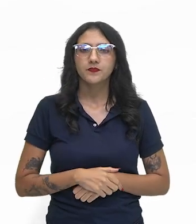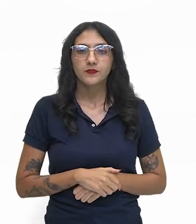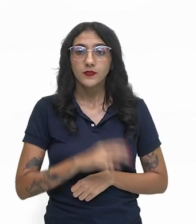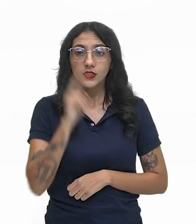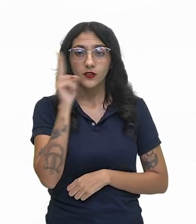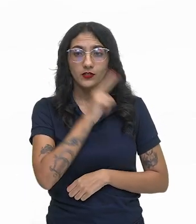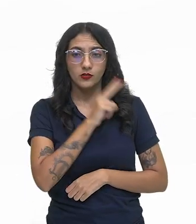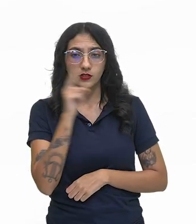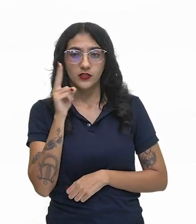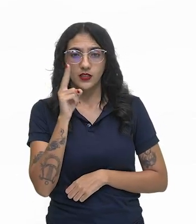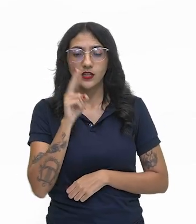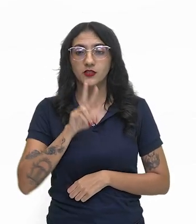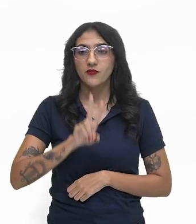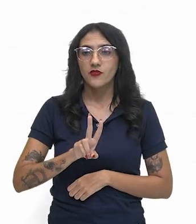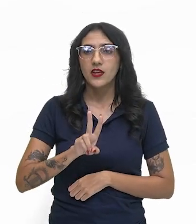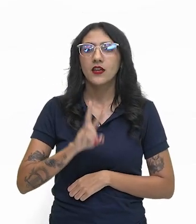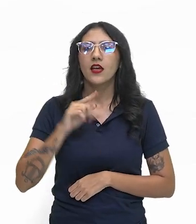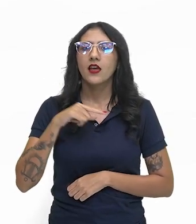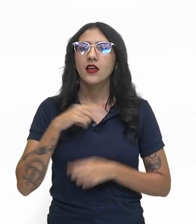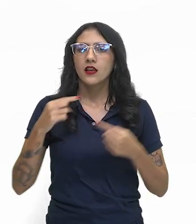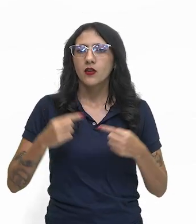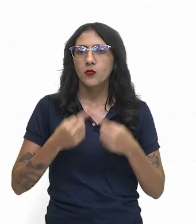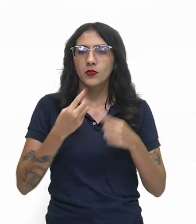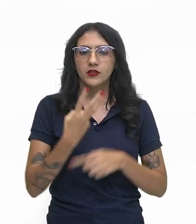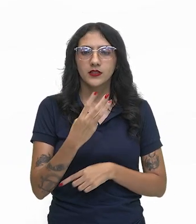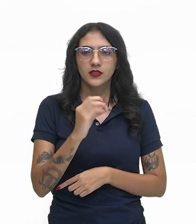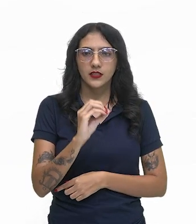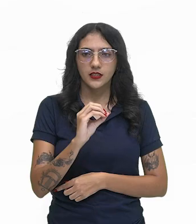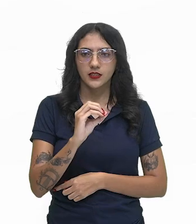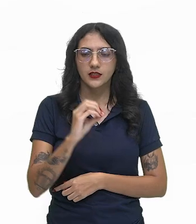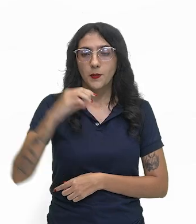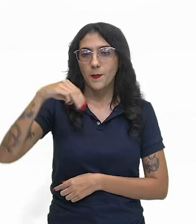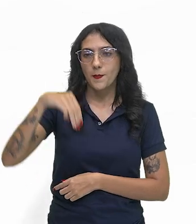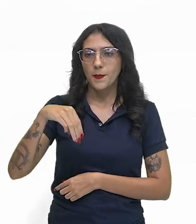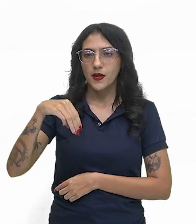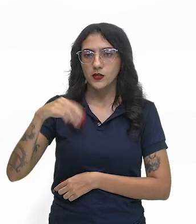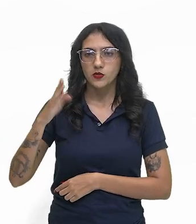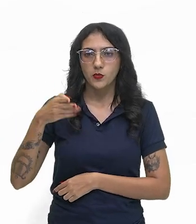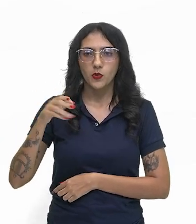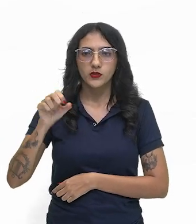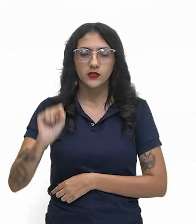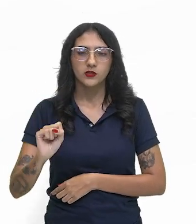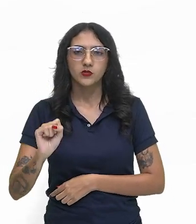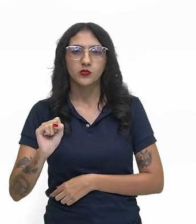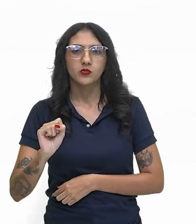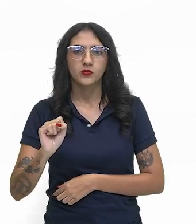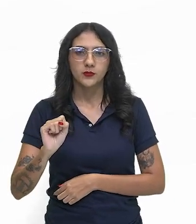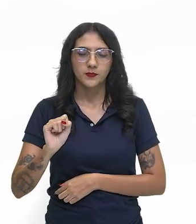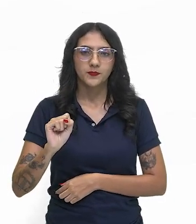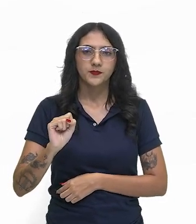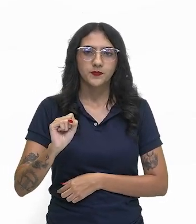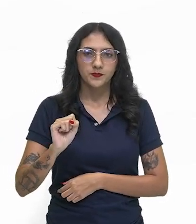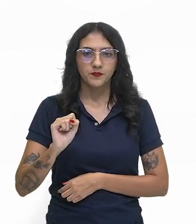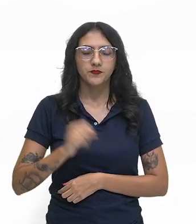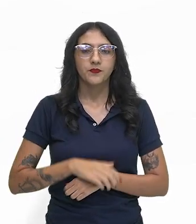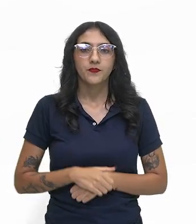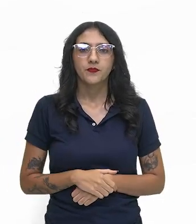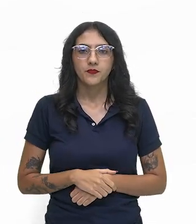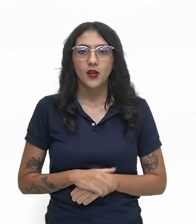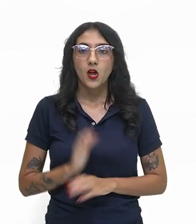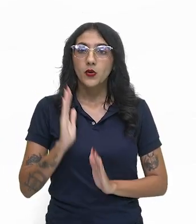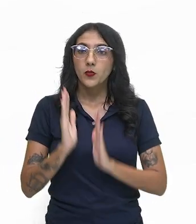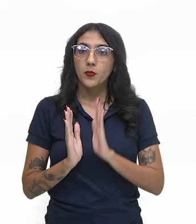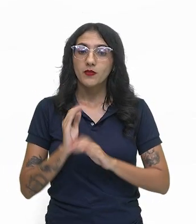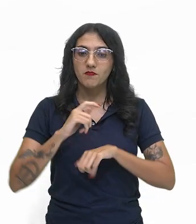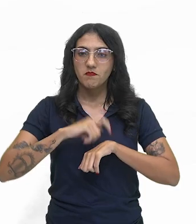vale 30 metros por segundo a cada 2 segundos.